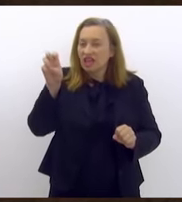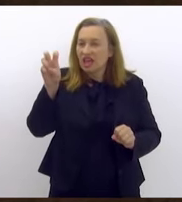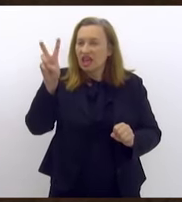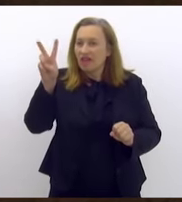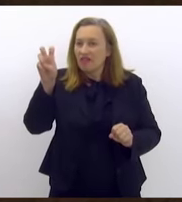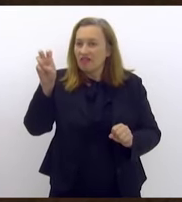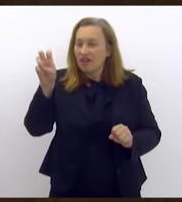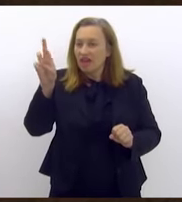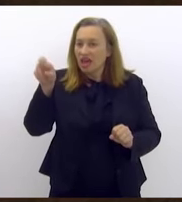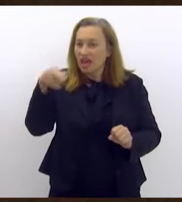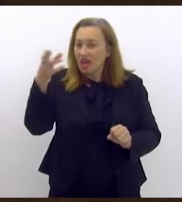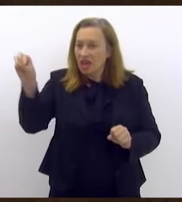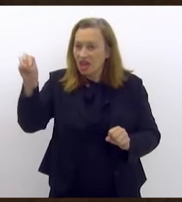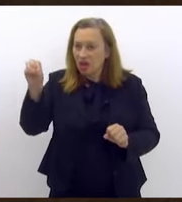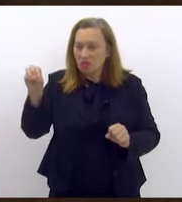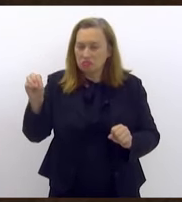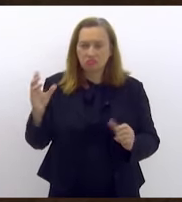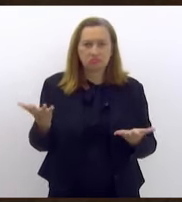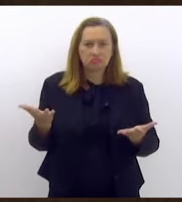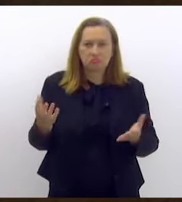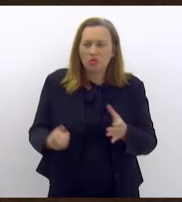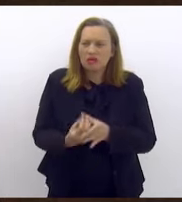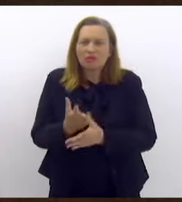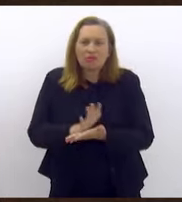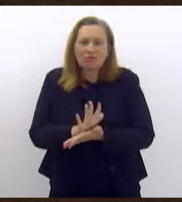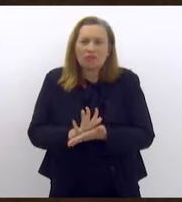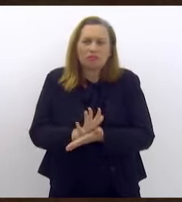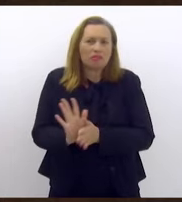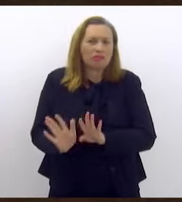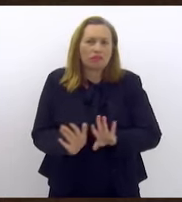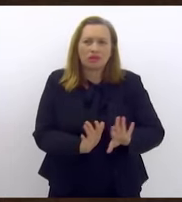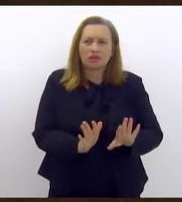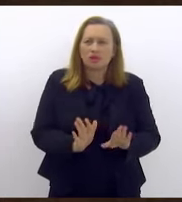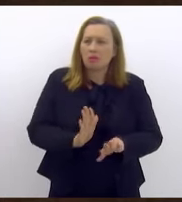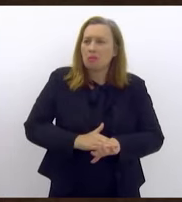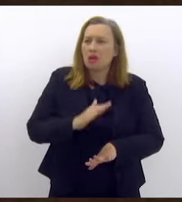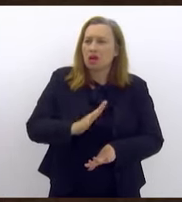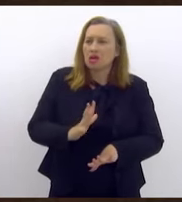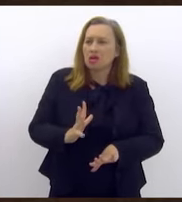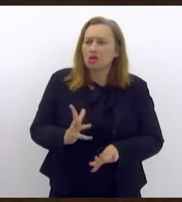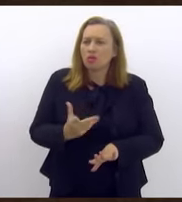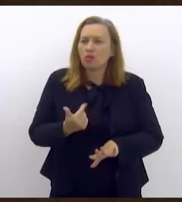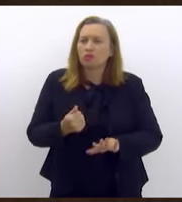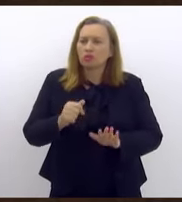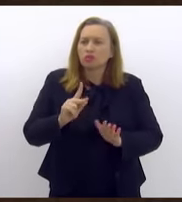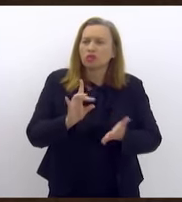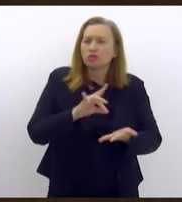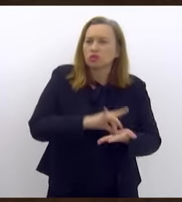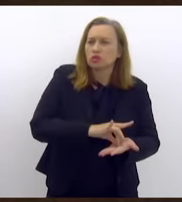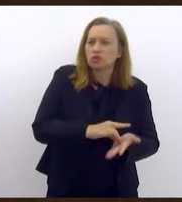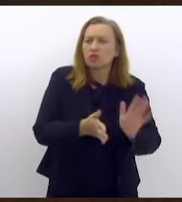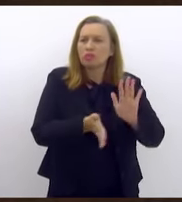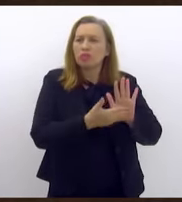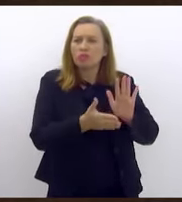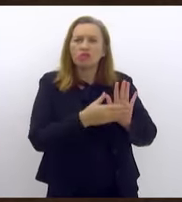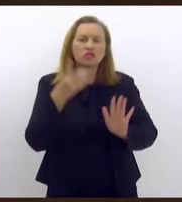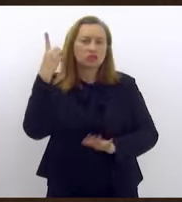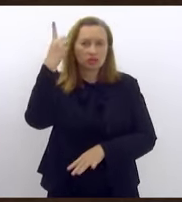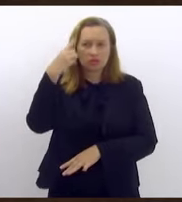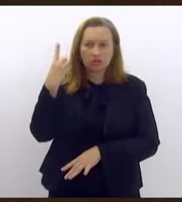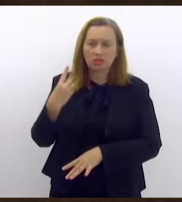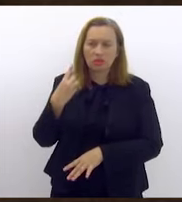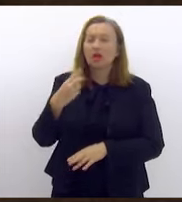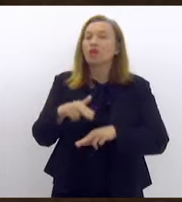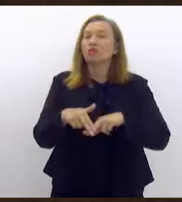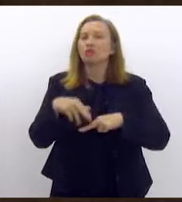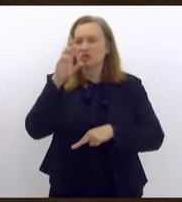Não cria nenhuma alteração substancial para nenhuma das partes e fica mais condizente com o texto original da proposta da deputada Dani. Então, nesse